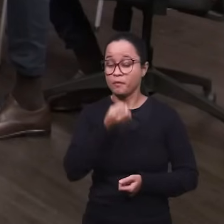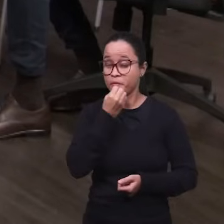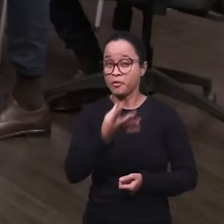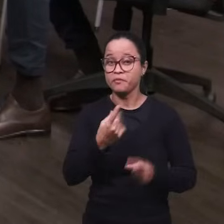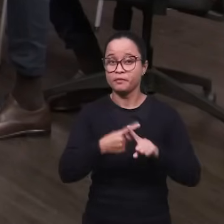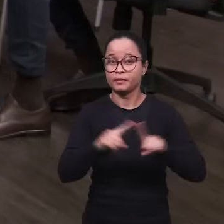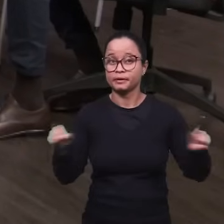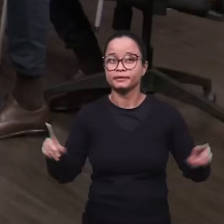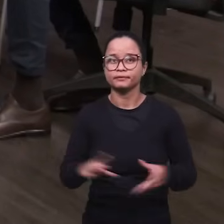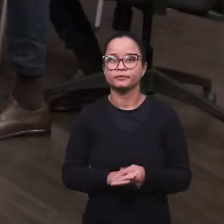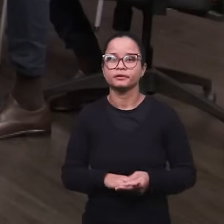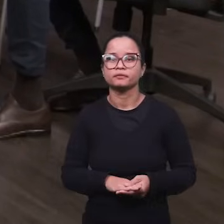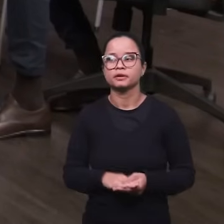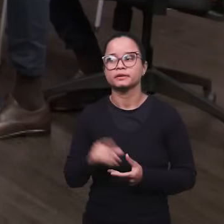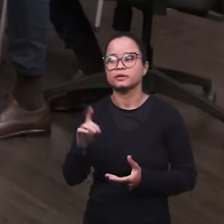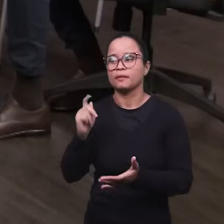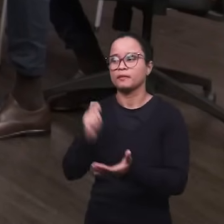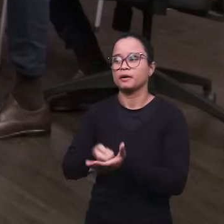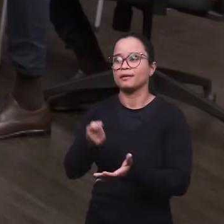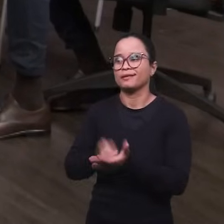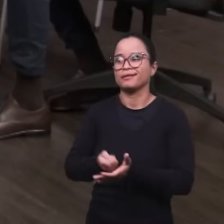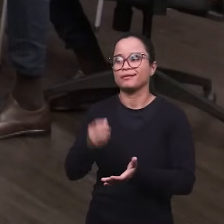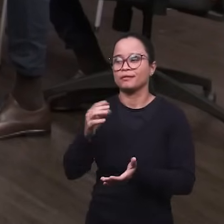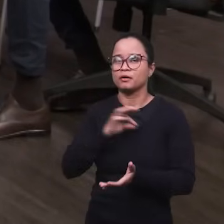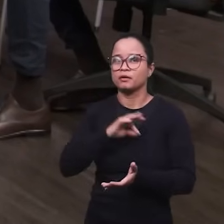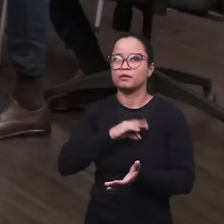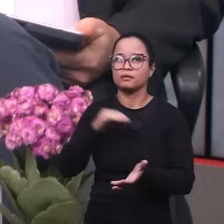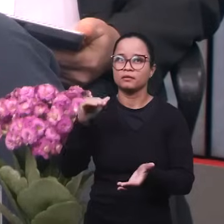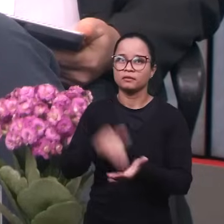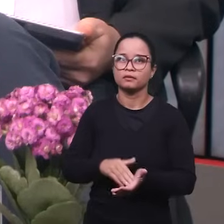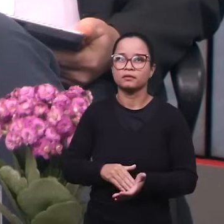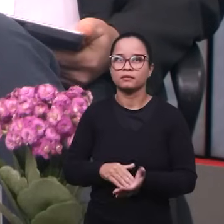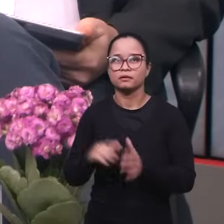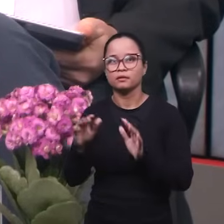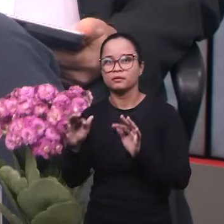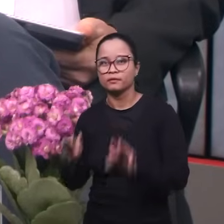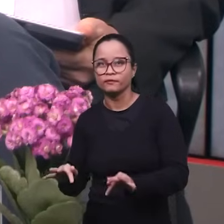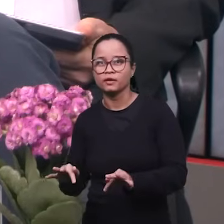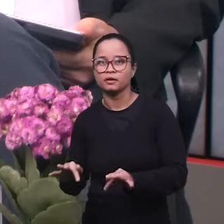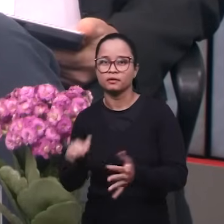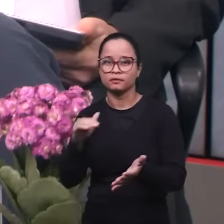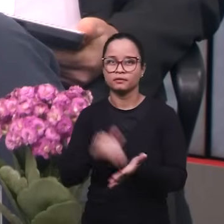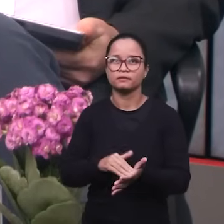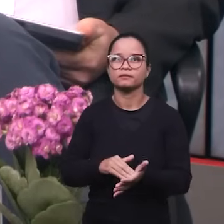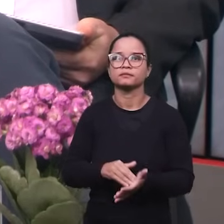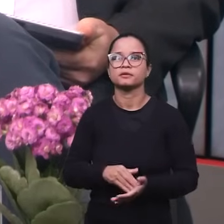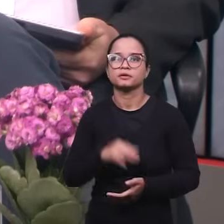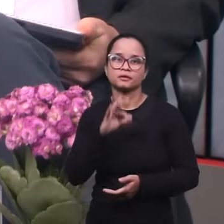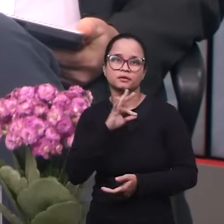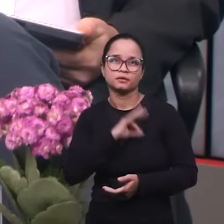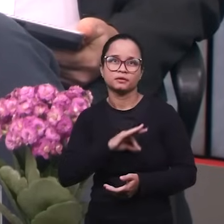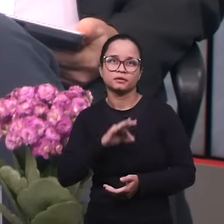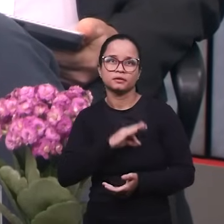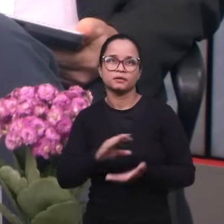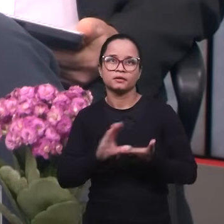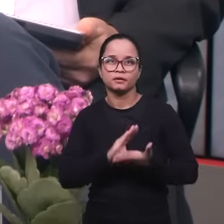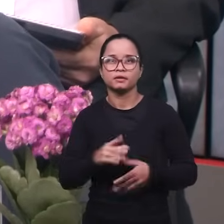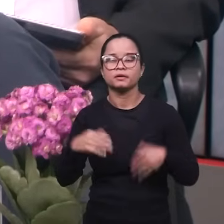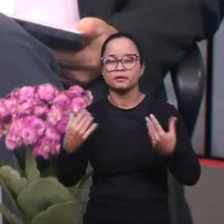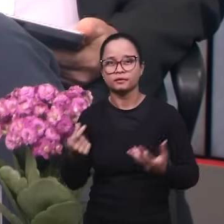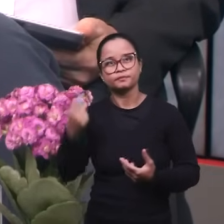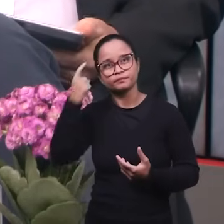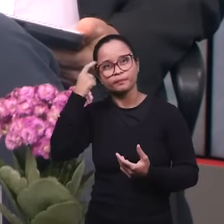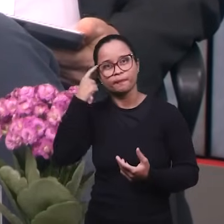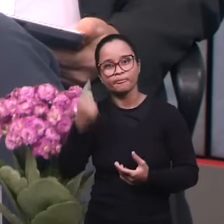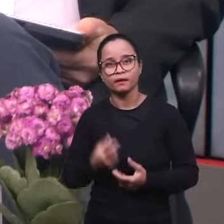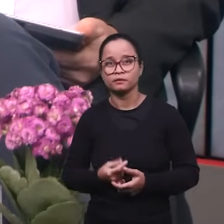mas só recolhia em cima de um salário mínimo. Se aposenta lá no final com um salário mínimo. Aí o coeficiente dele,